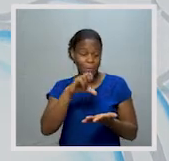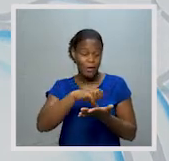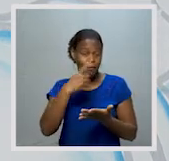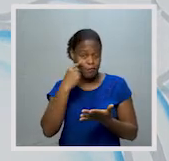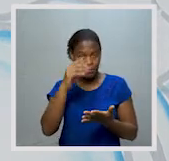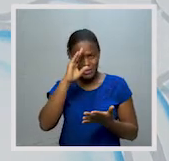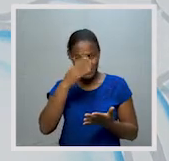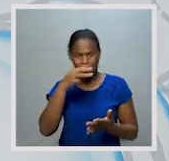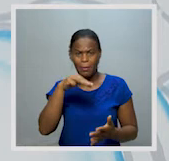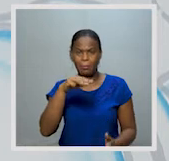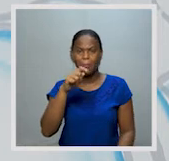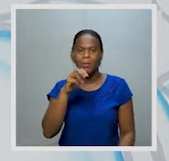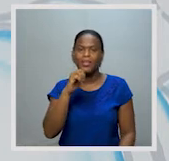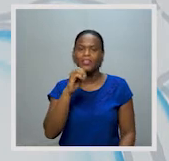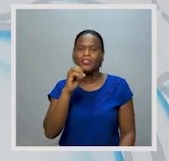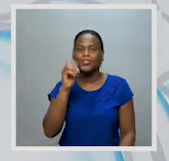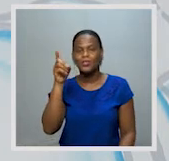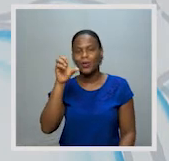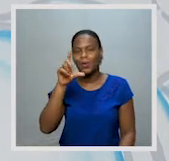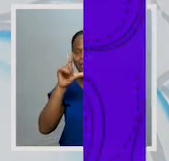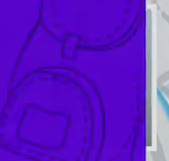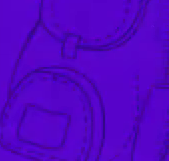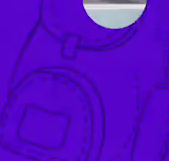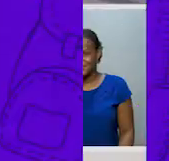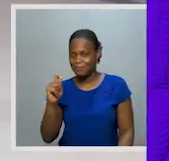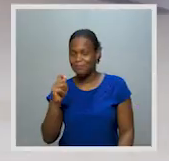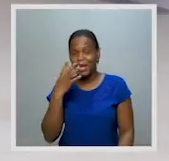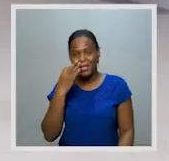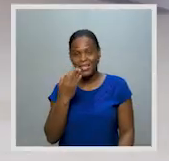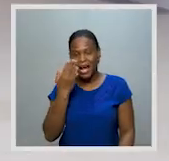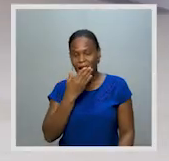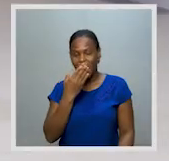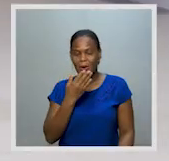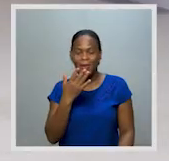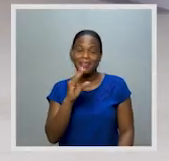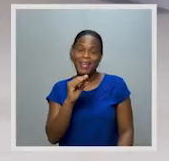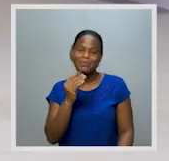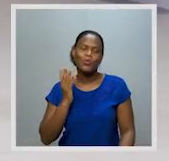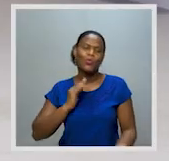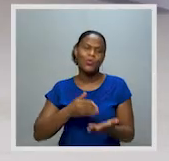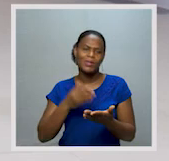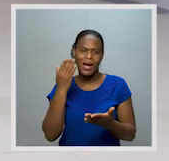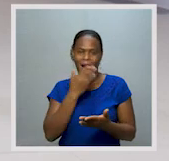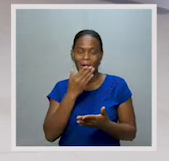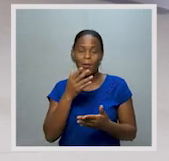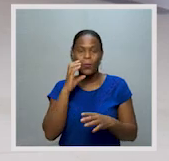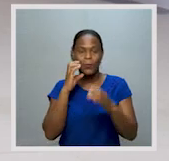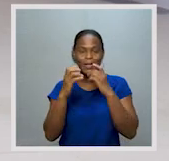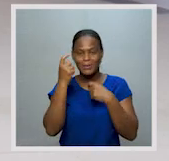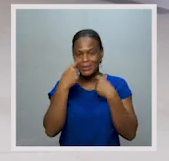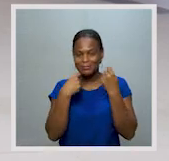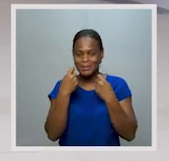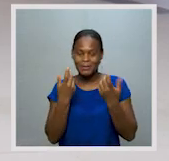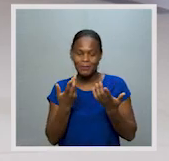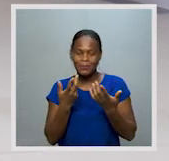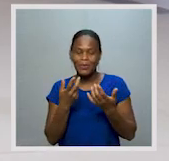sabe que o caso é mesóclise. E assim foi a nossa 10ª e última aula de comunicação